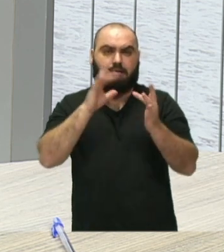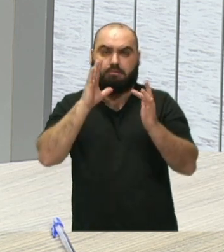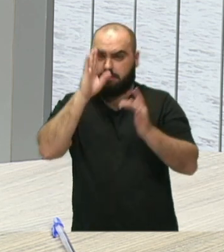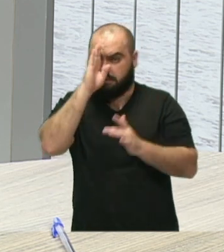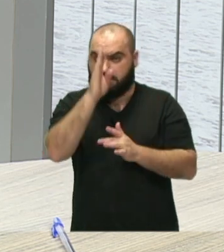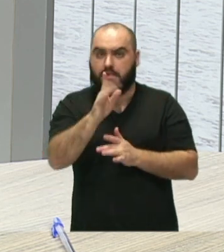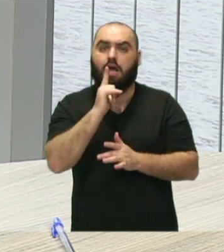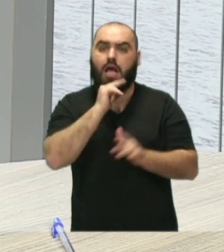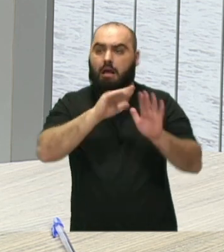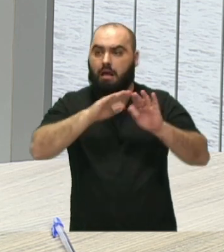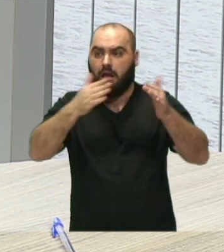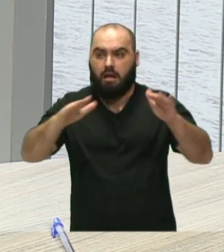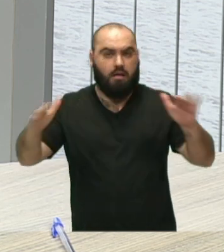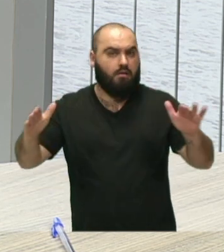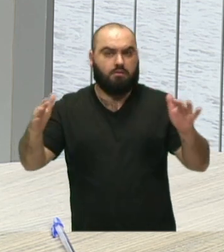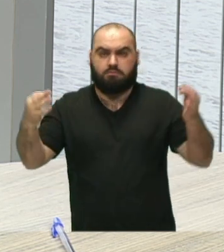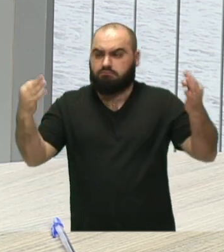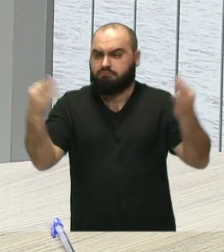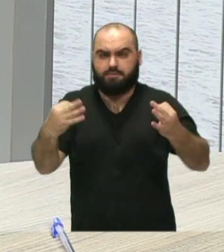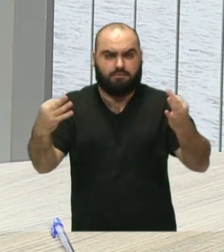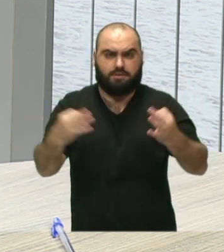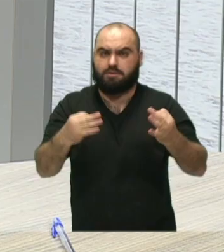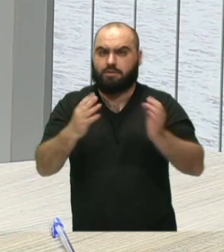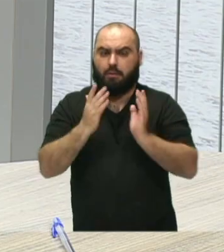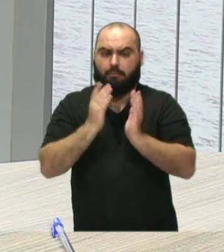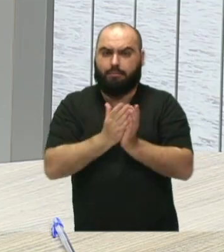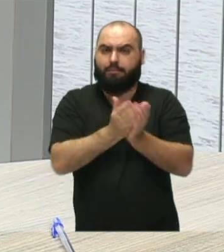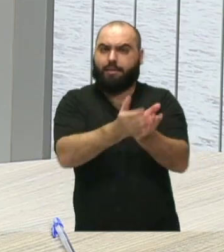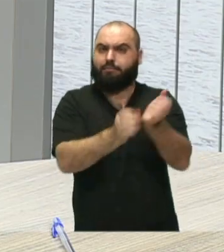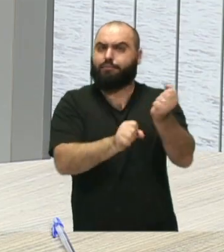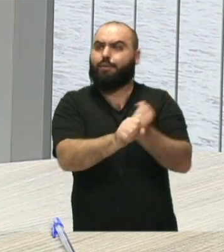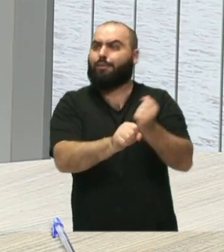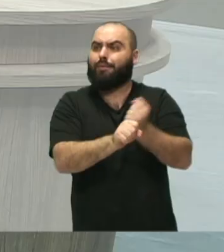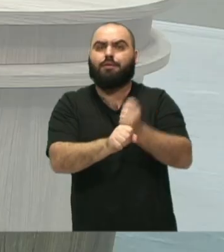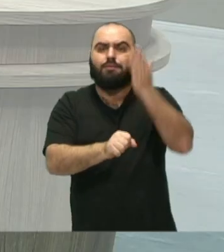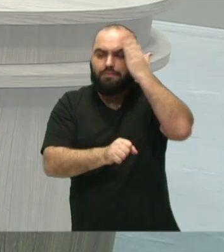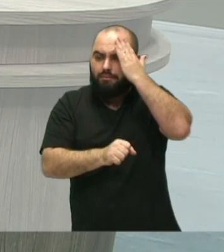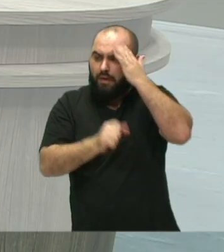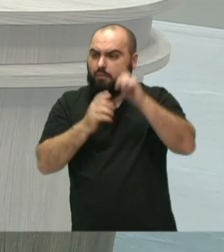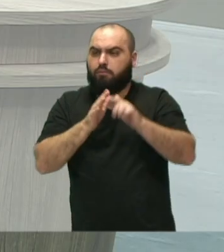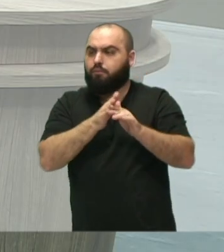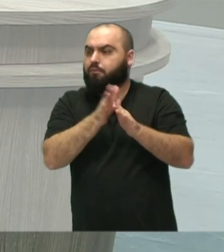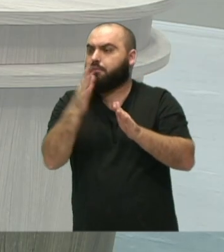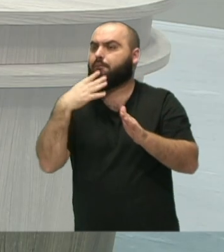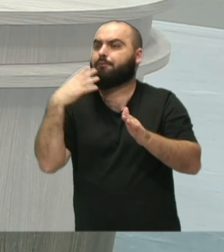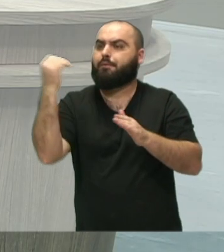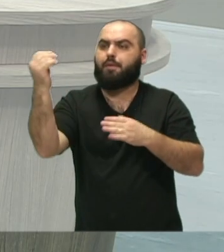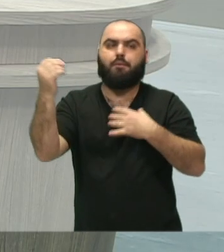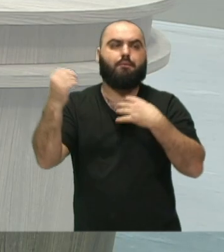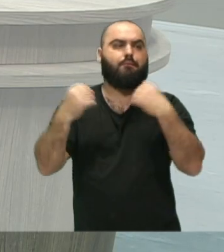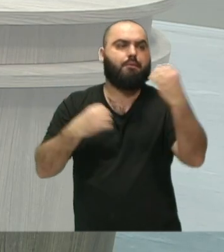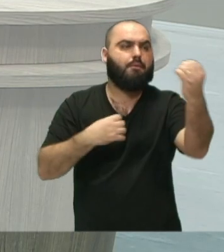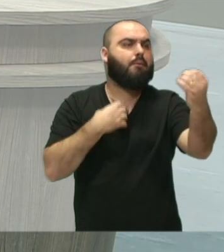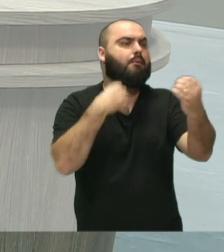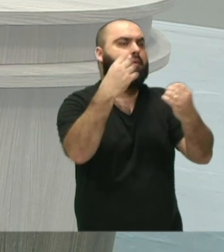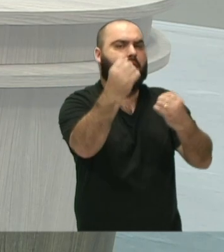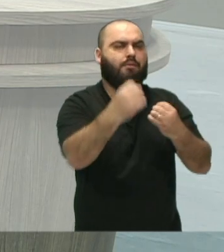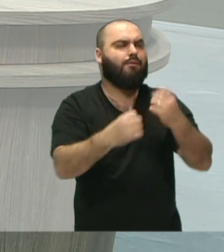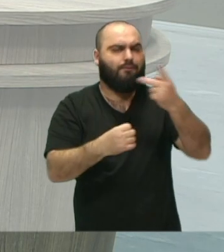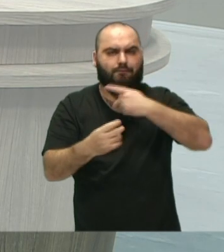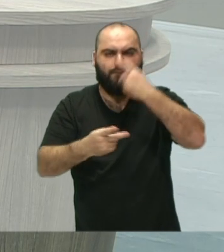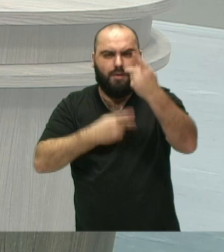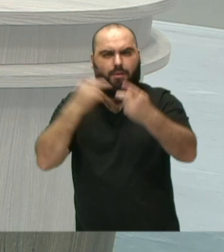um dos especialistas em fazer essa expansão. Então, eles sabiam exatamente. E aí você vem falar, é importante, eu queria fazer o link com o que você falou a respeito